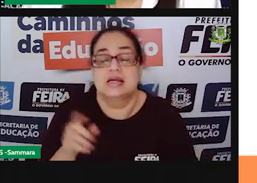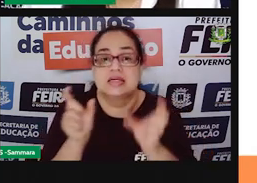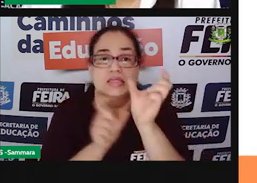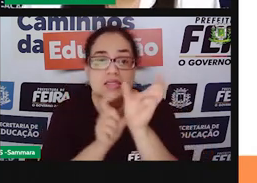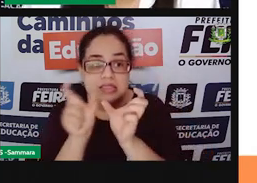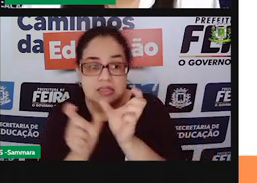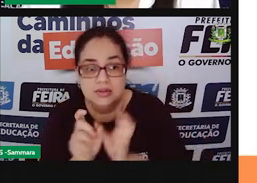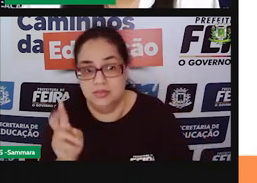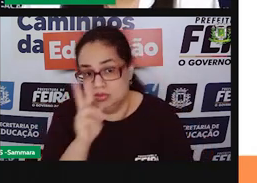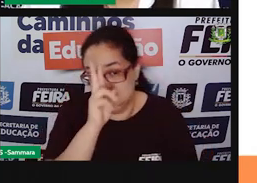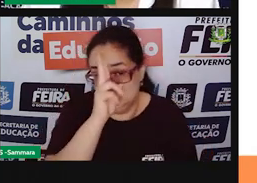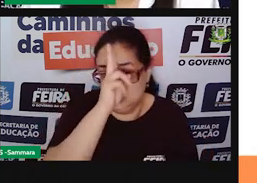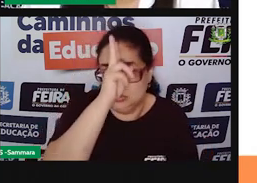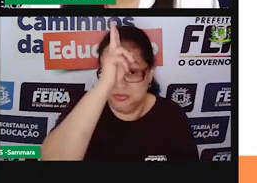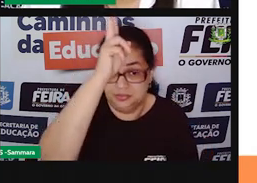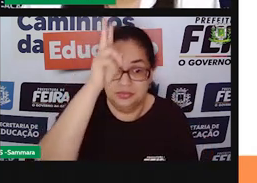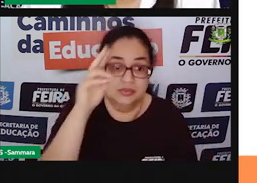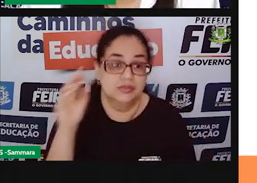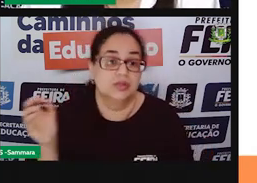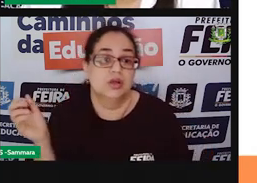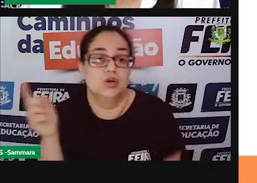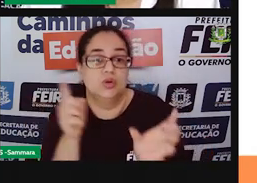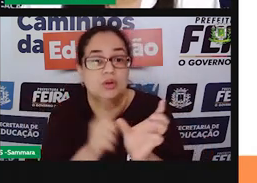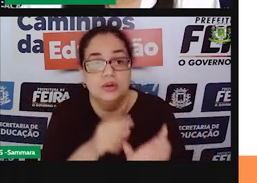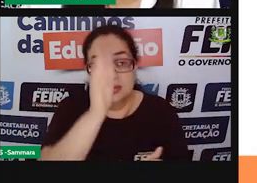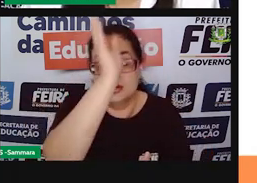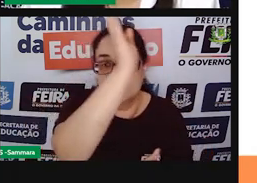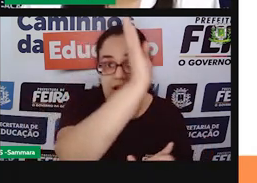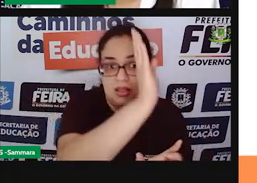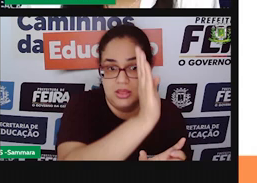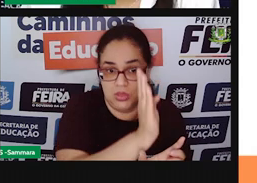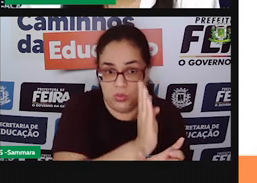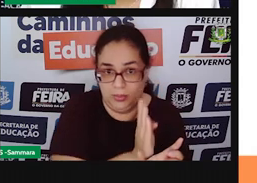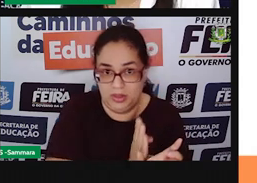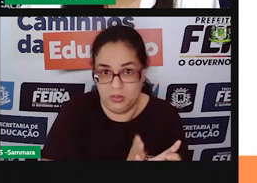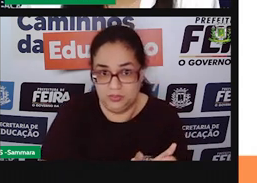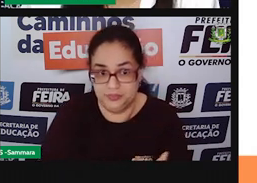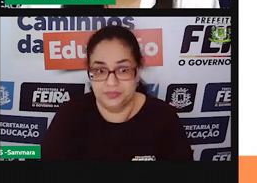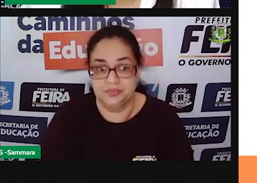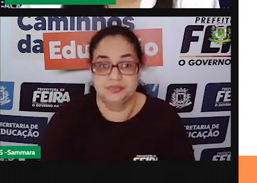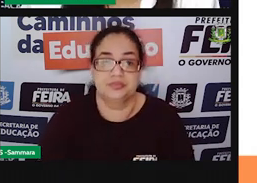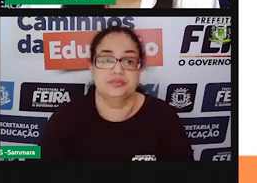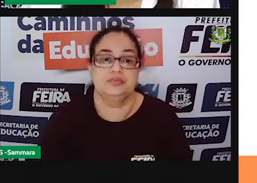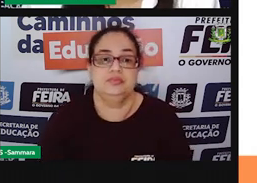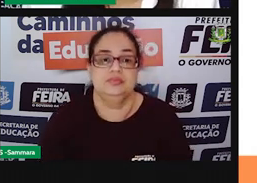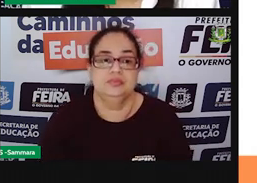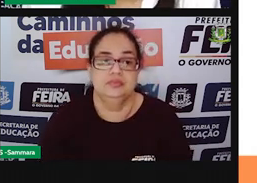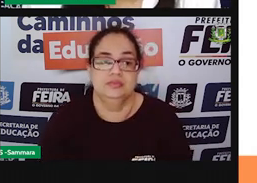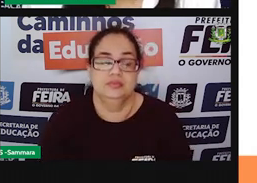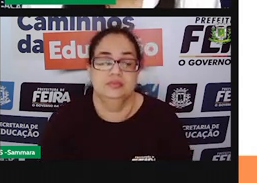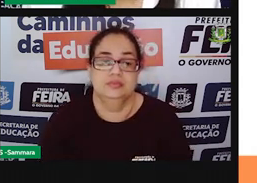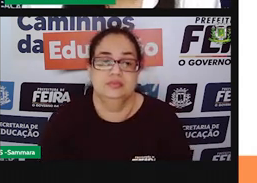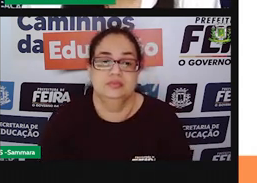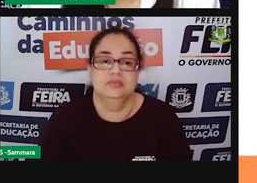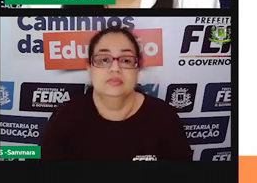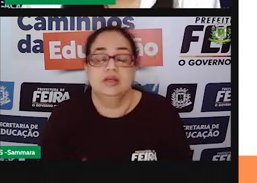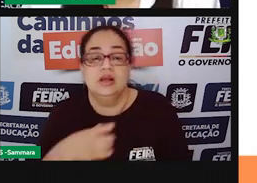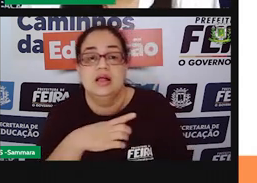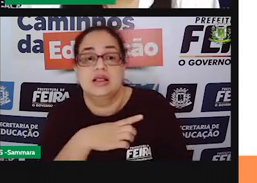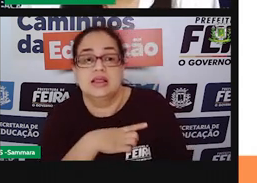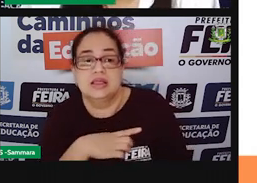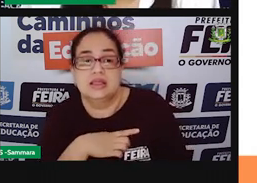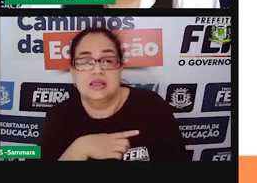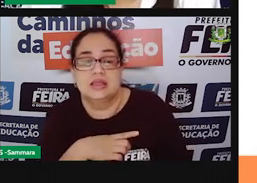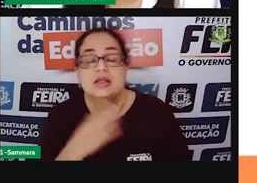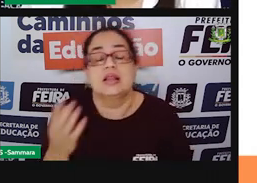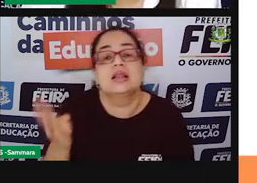ela não corresponde à última sílaba, ela corresponde à penúltima sílaba. Existe aí uma forma